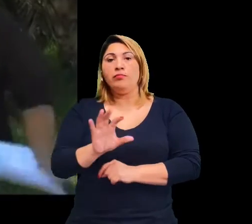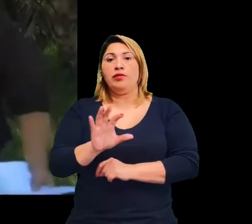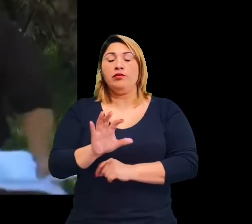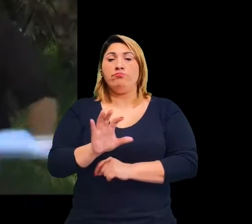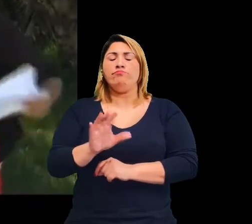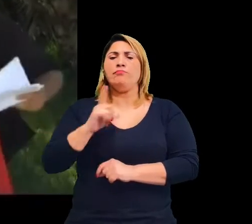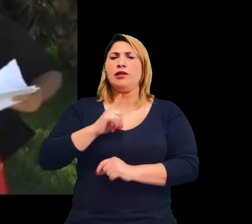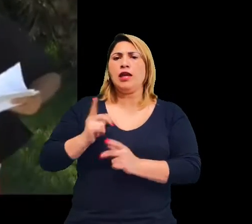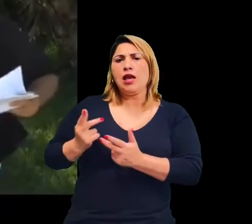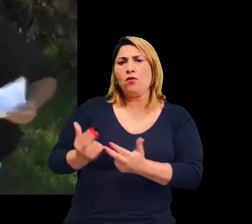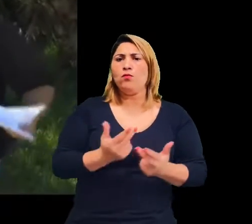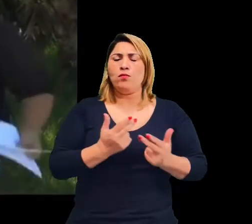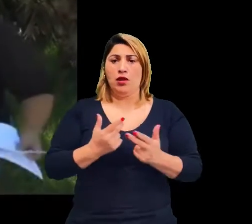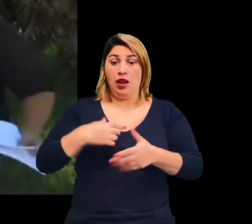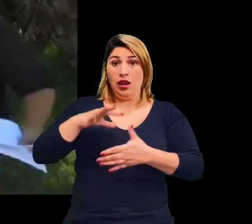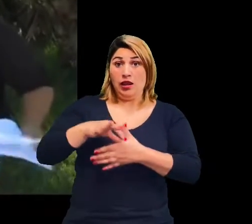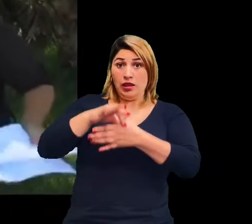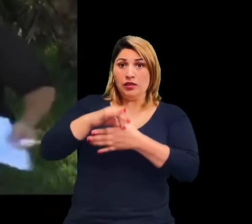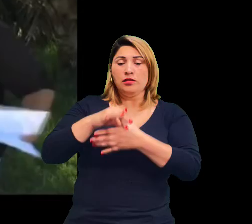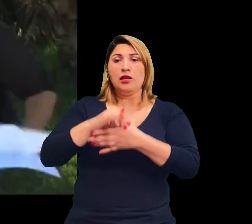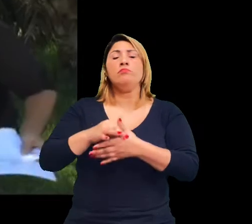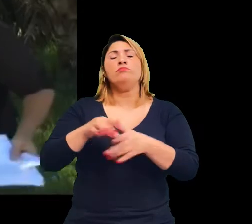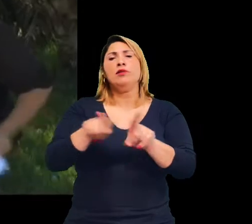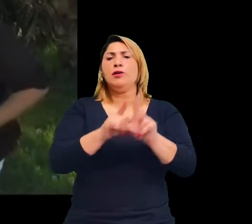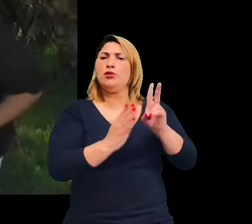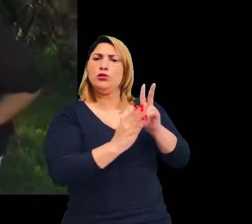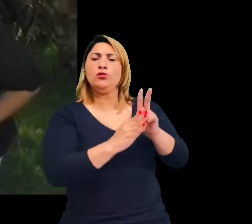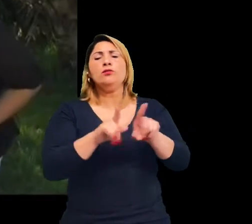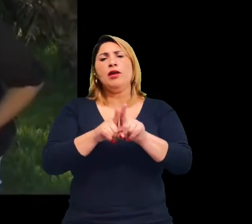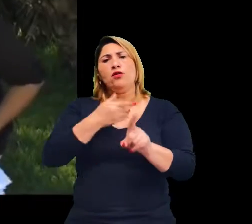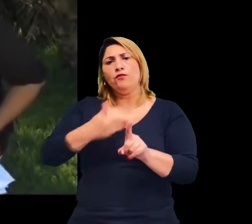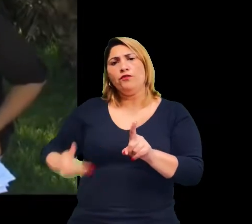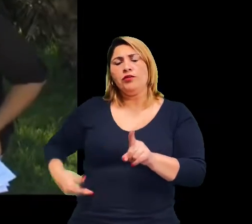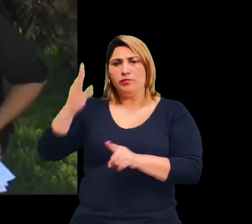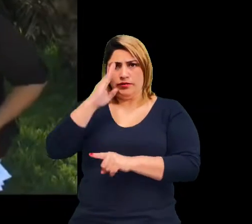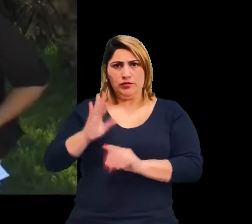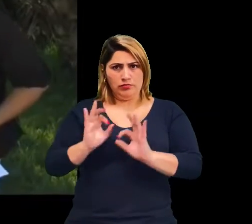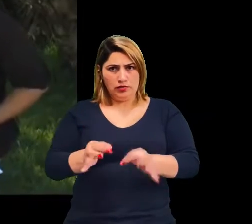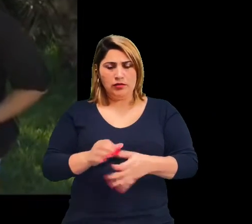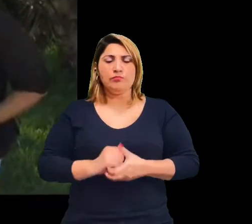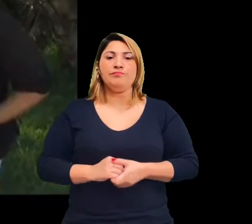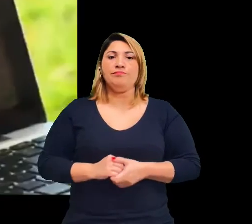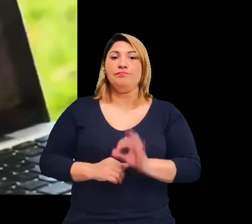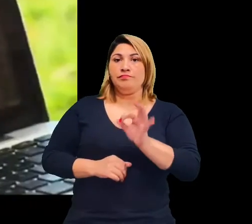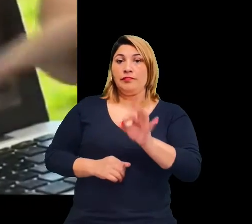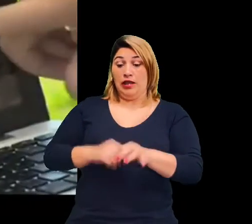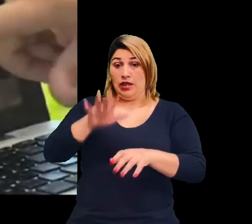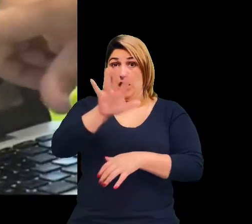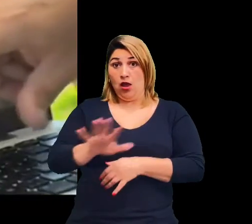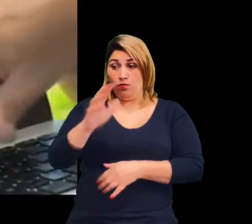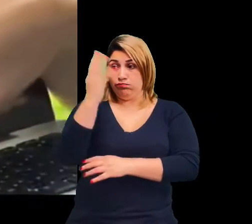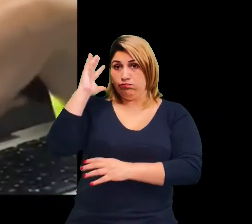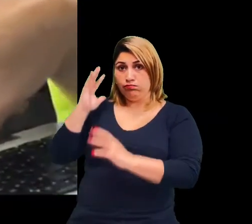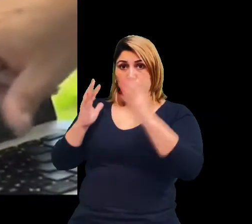entre as lideranças pataxós e o governo brasileiro, o Ministério do Meio Ambiente, ICMBio, não é verdade? Isso. Então aqui é a área de mata que é conjunta com o